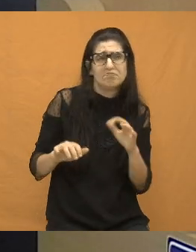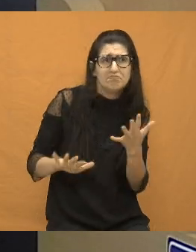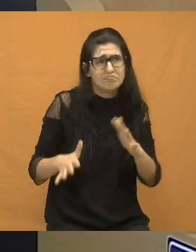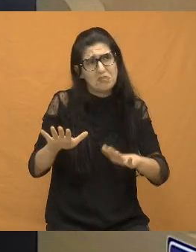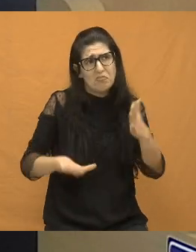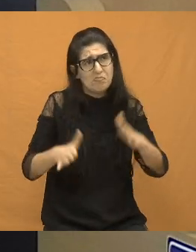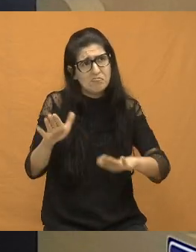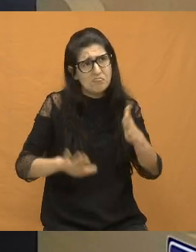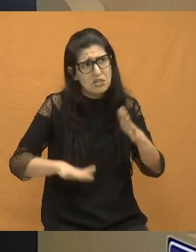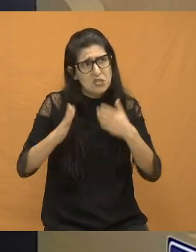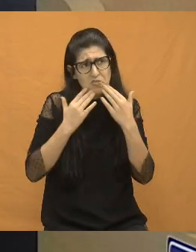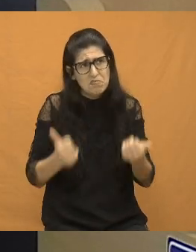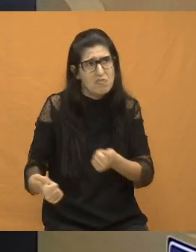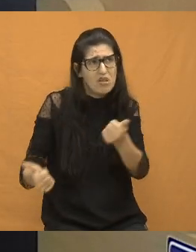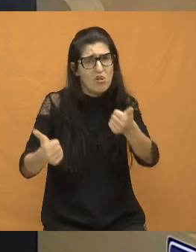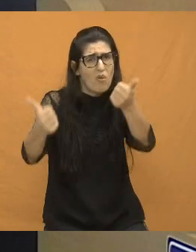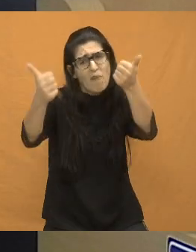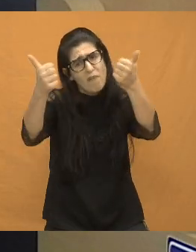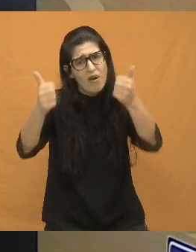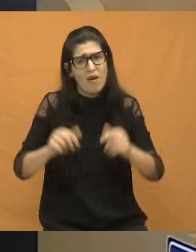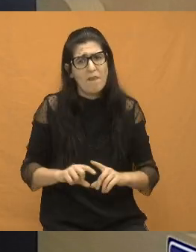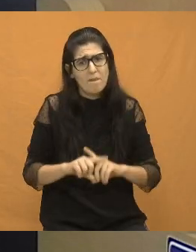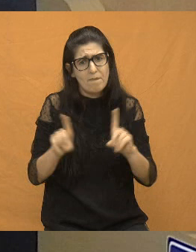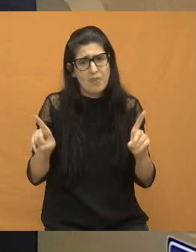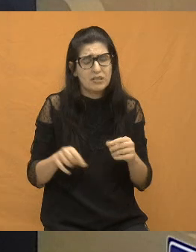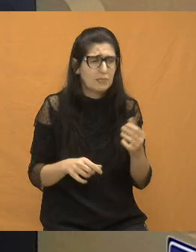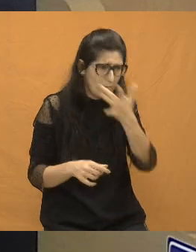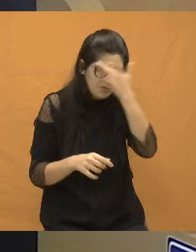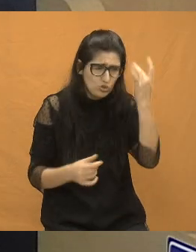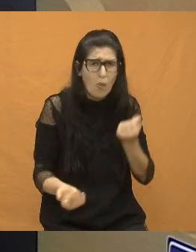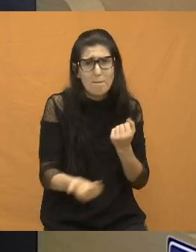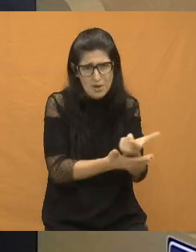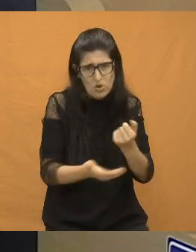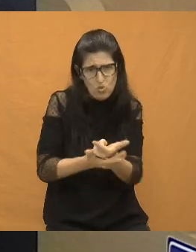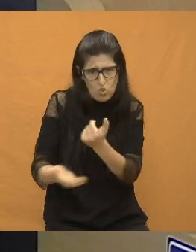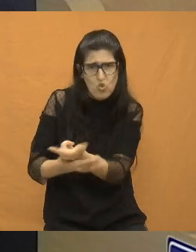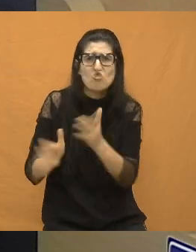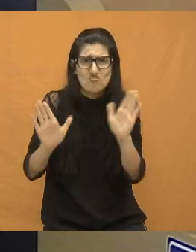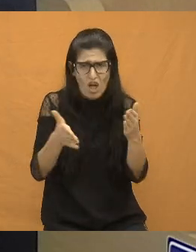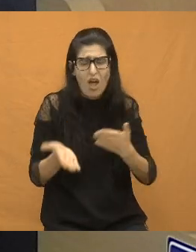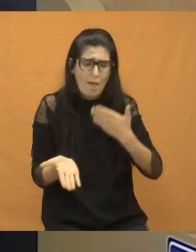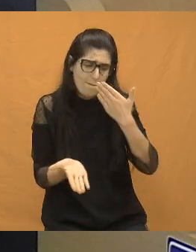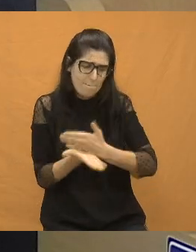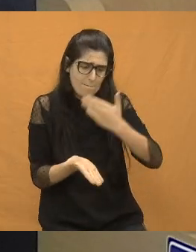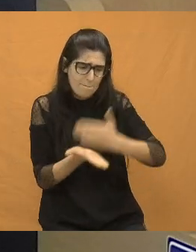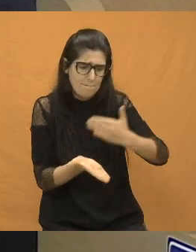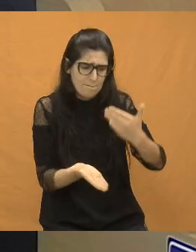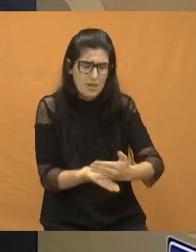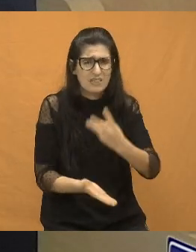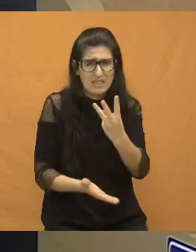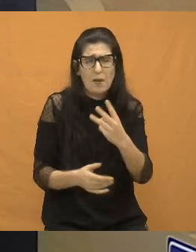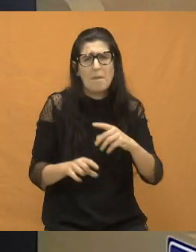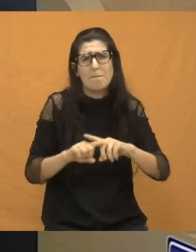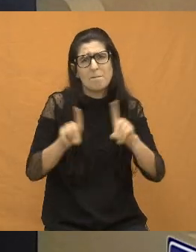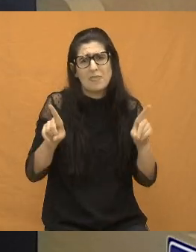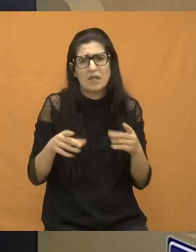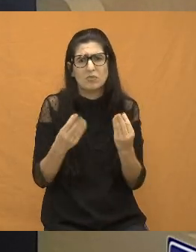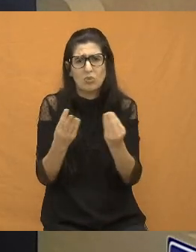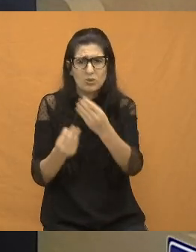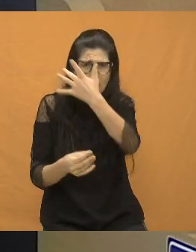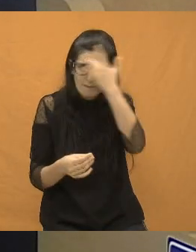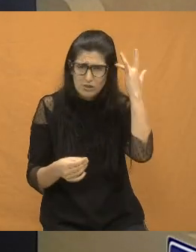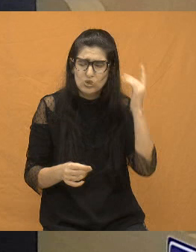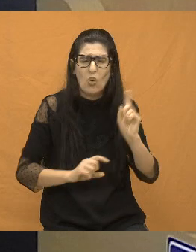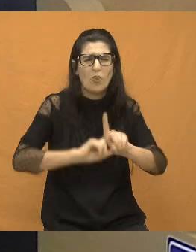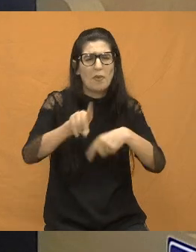tem pessoas que pagam, embora o parcelamento já ocorreu, são as 3 parcelas, né? Já ocorreram, mas tem muitos que acabam ocorrendo depois